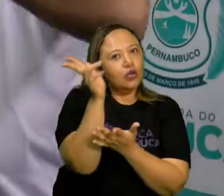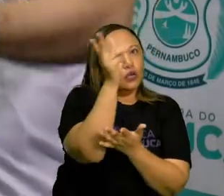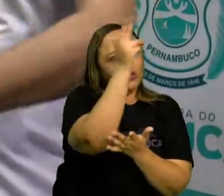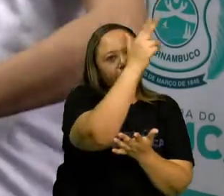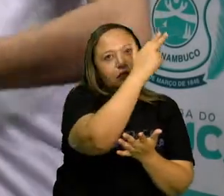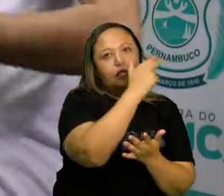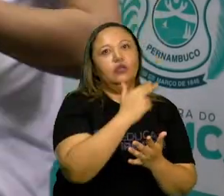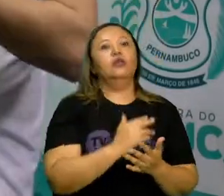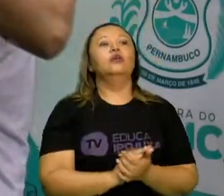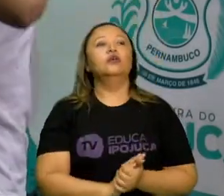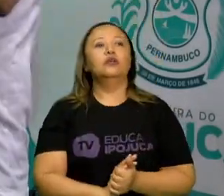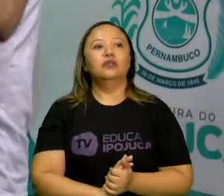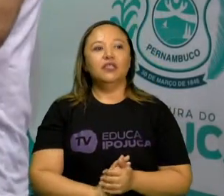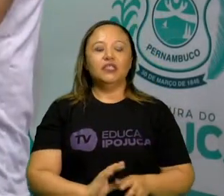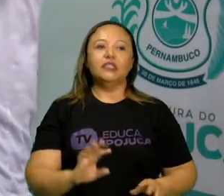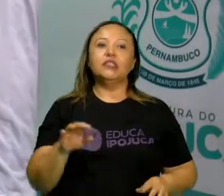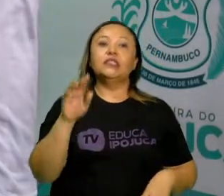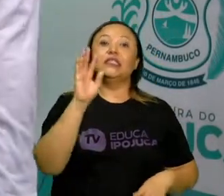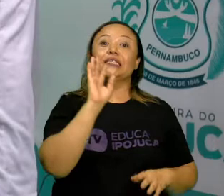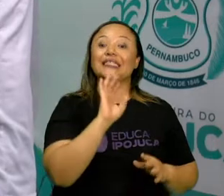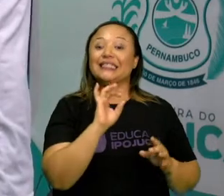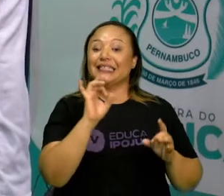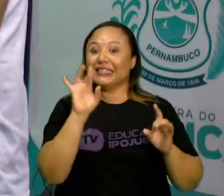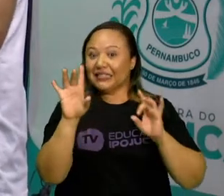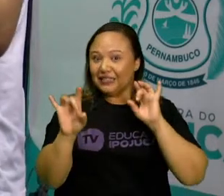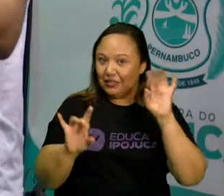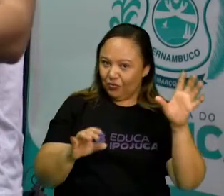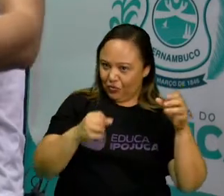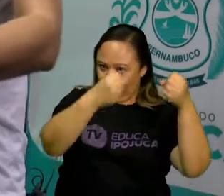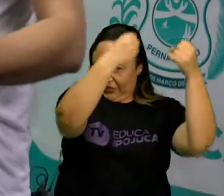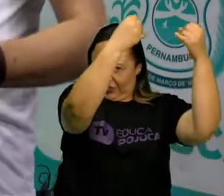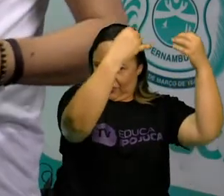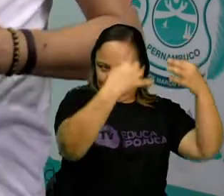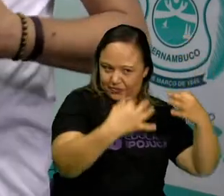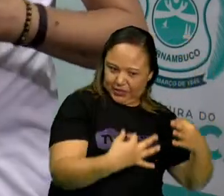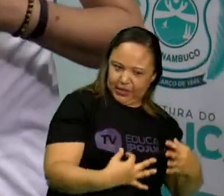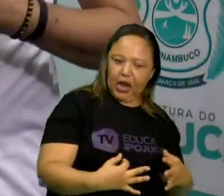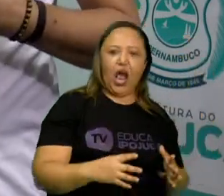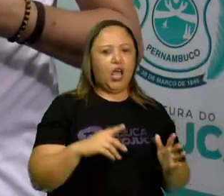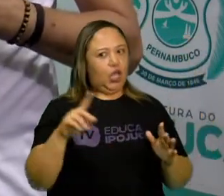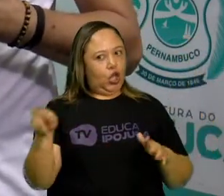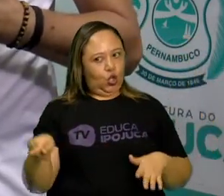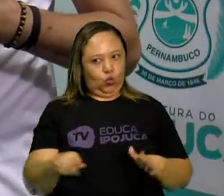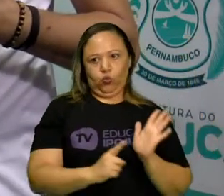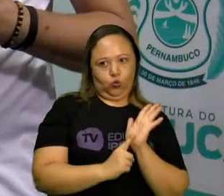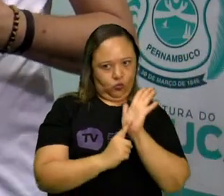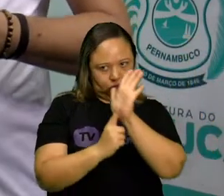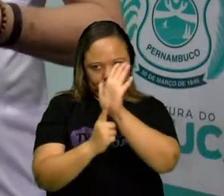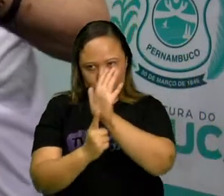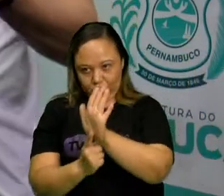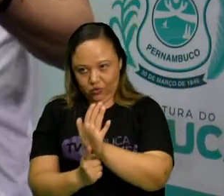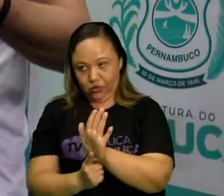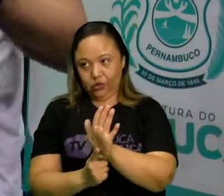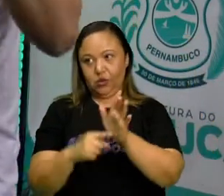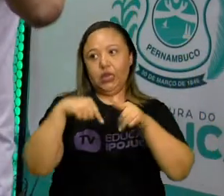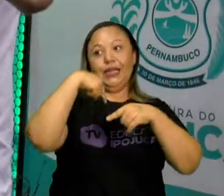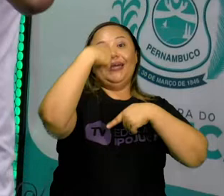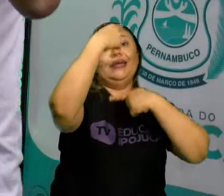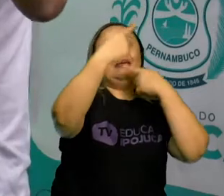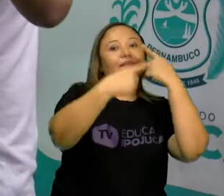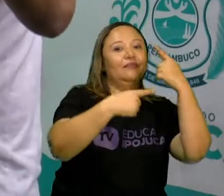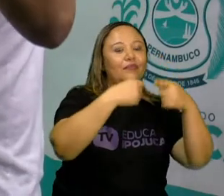Mas vamos falar também num momento específico. A gente agora está apresentando as artes. Então,